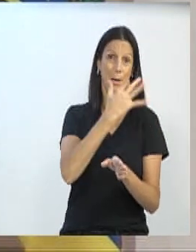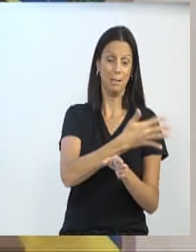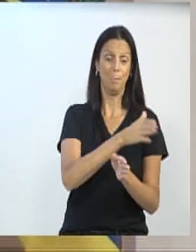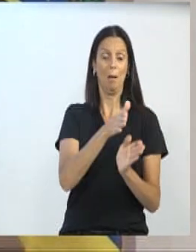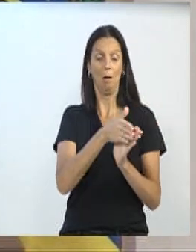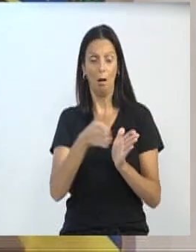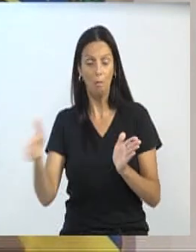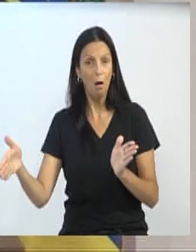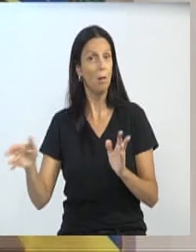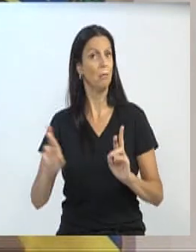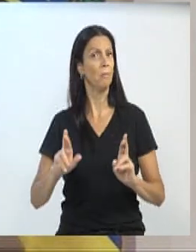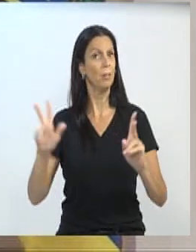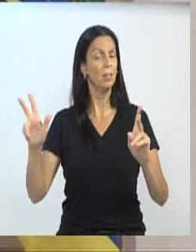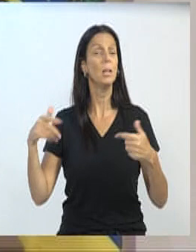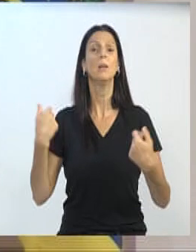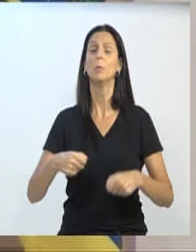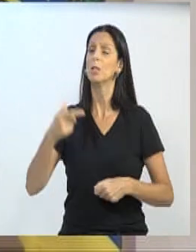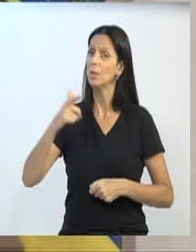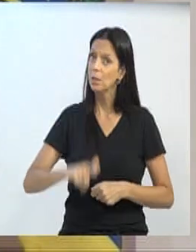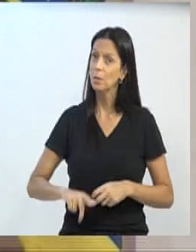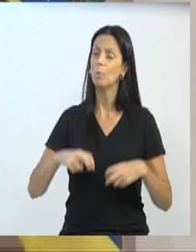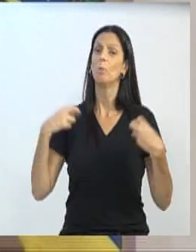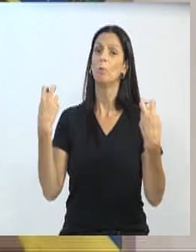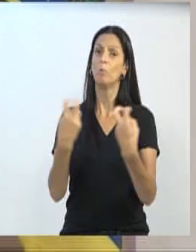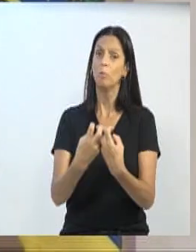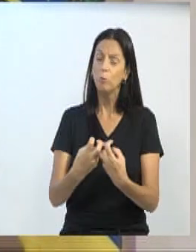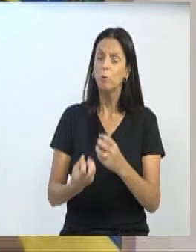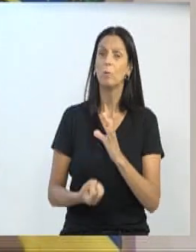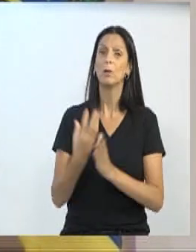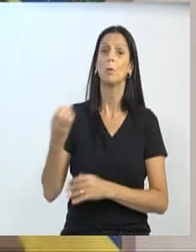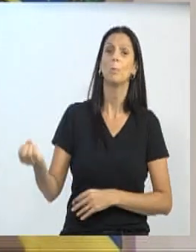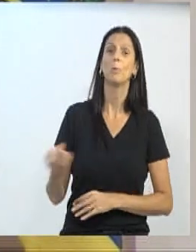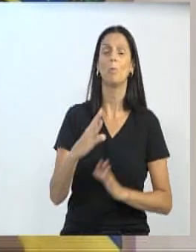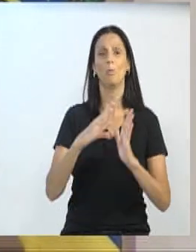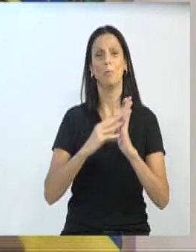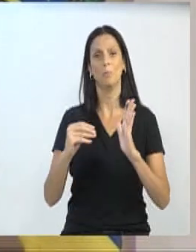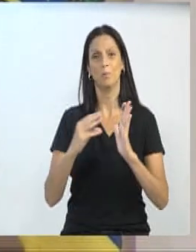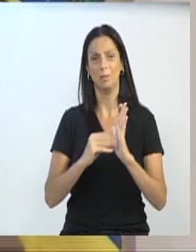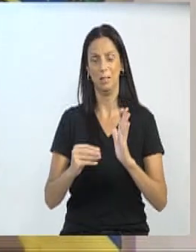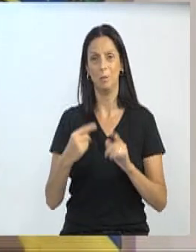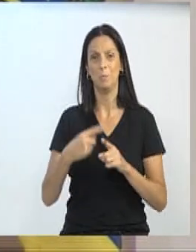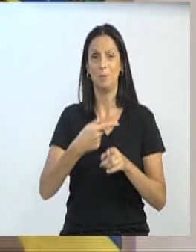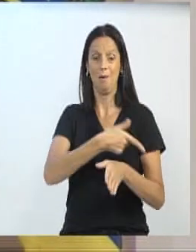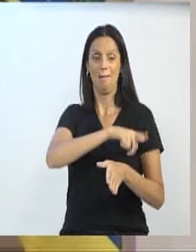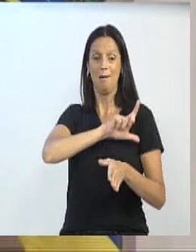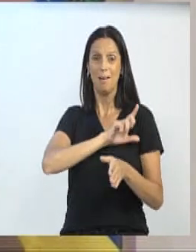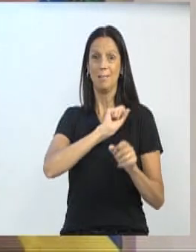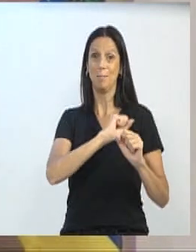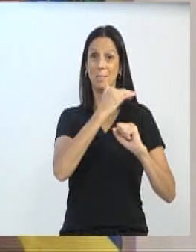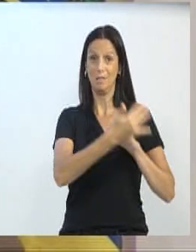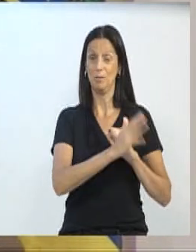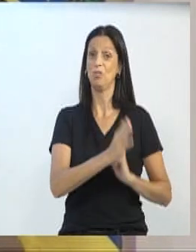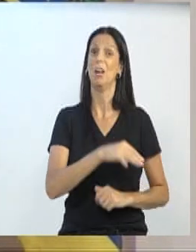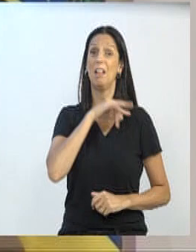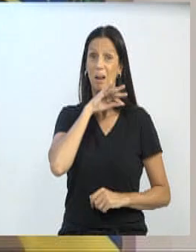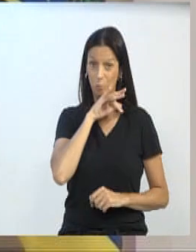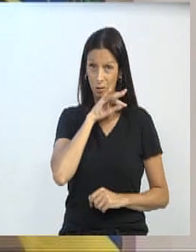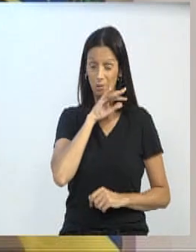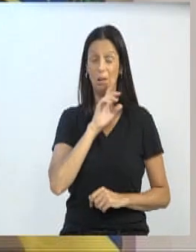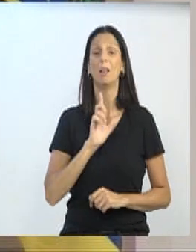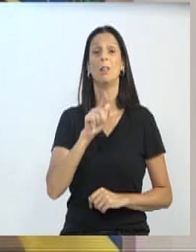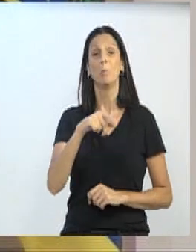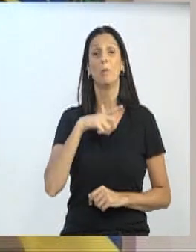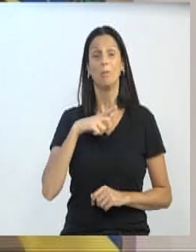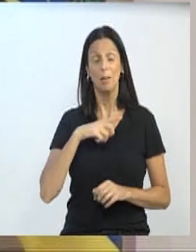reformado discutido e feito um novo modelo porque esse modelo que foi aprovado antes da pandemia já era ruim depois da pandemia